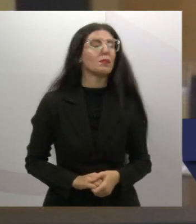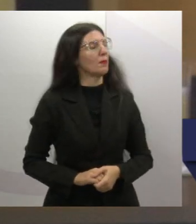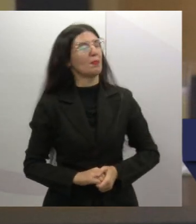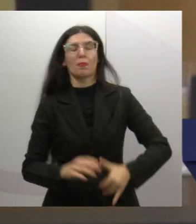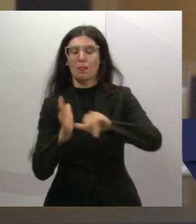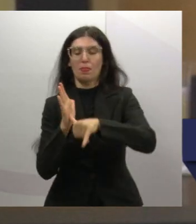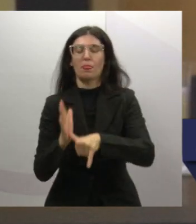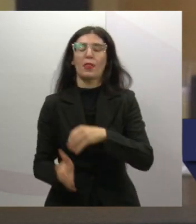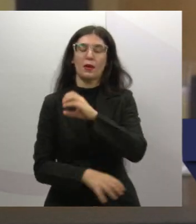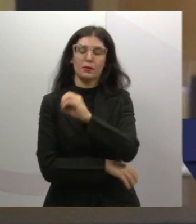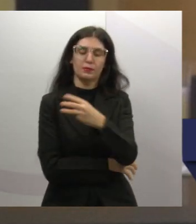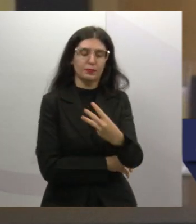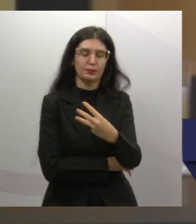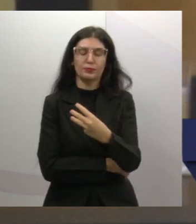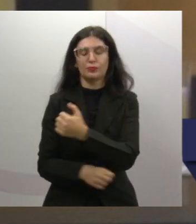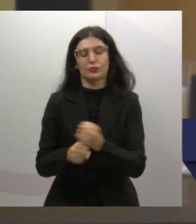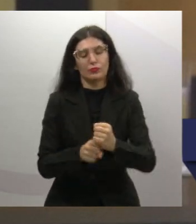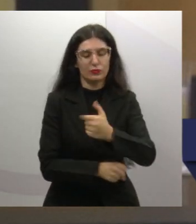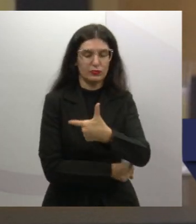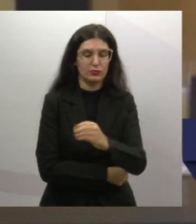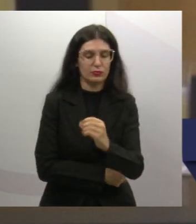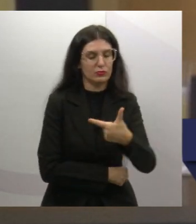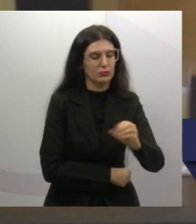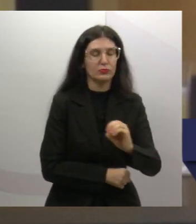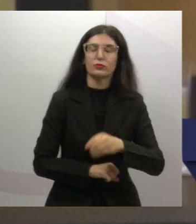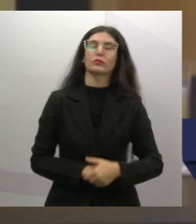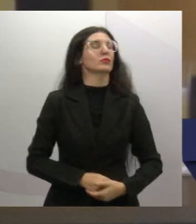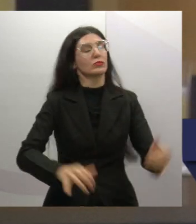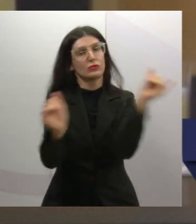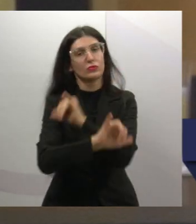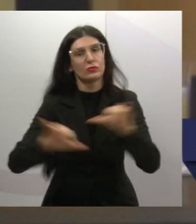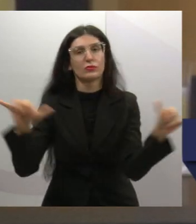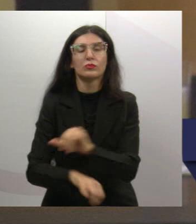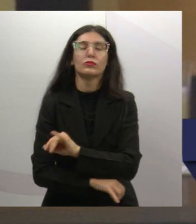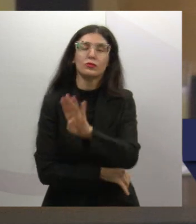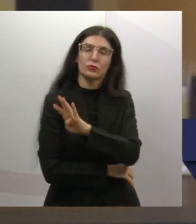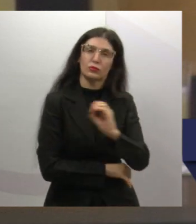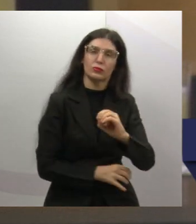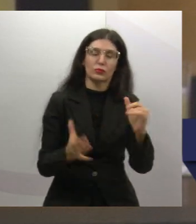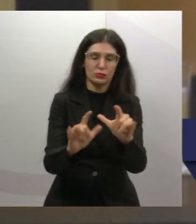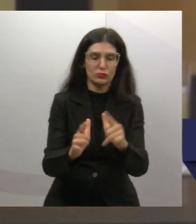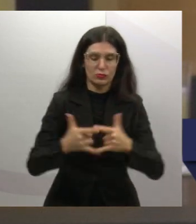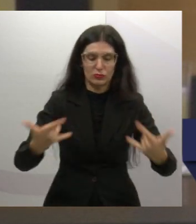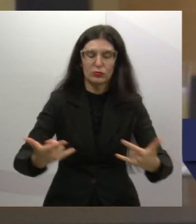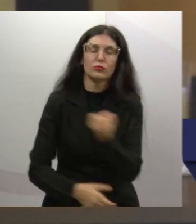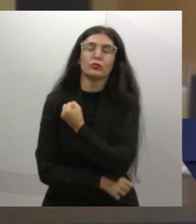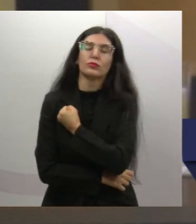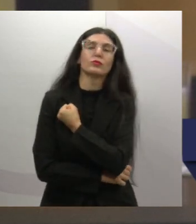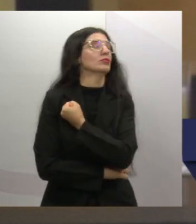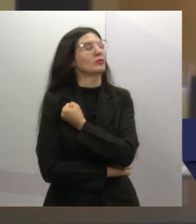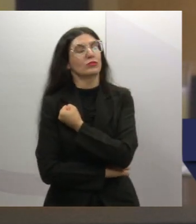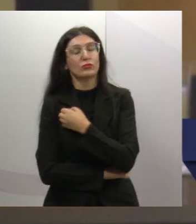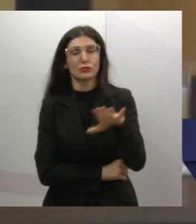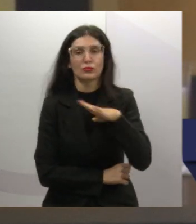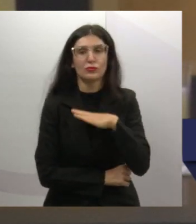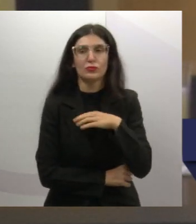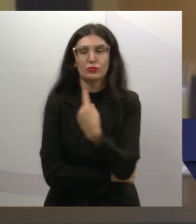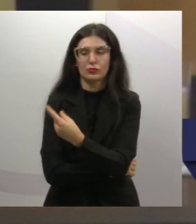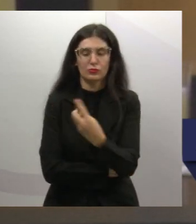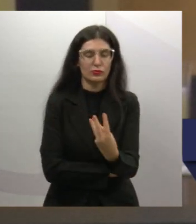número 03/2020, publicado no Boletim Oficial do Município, número